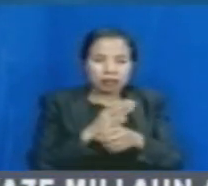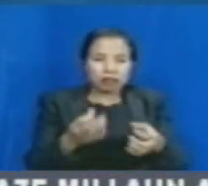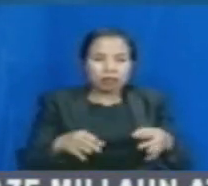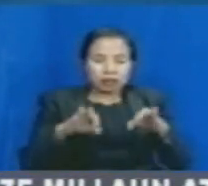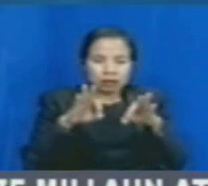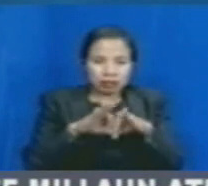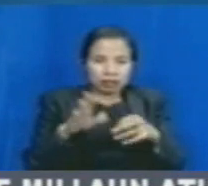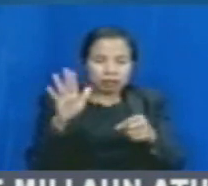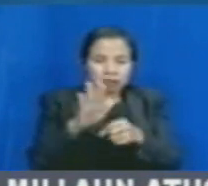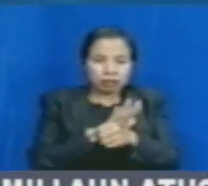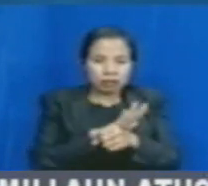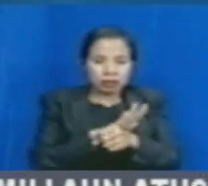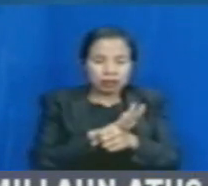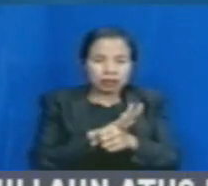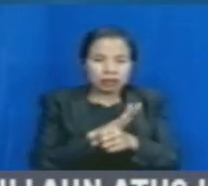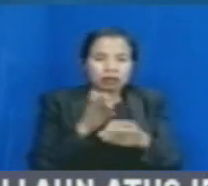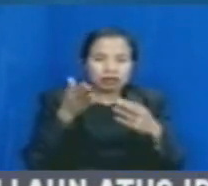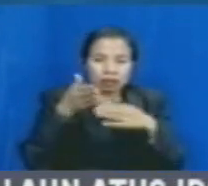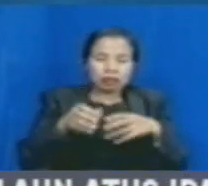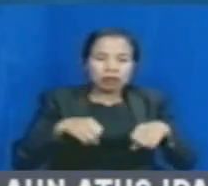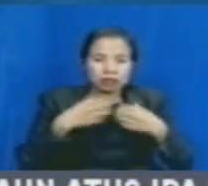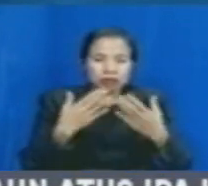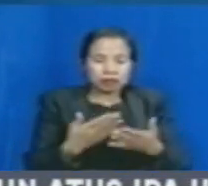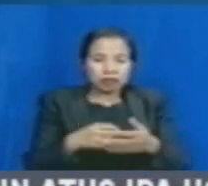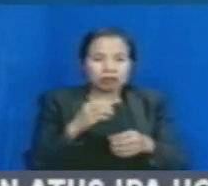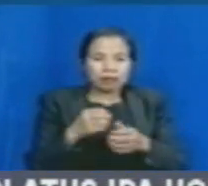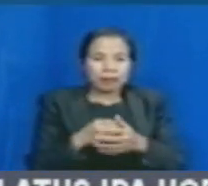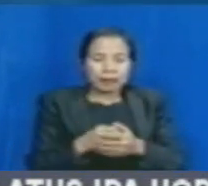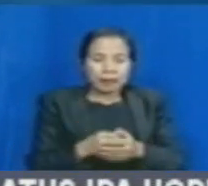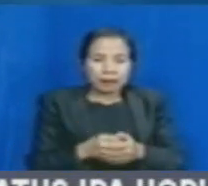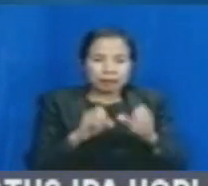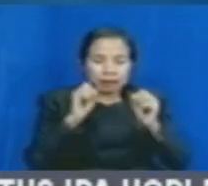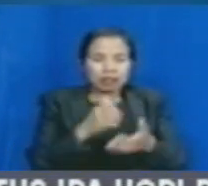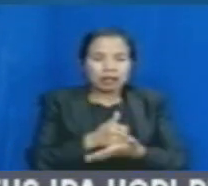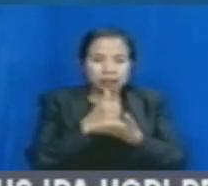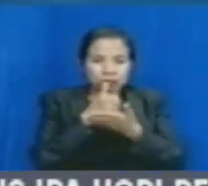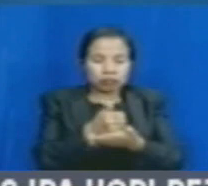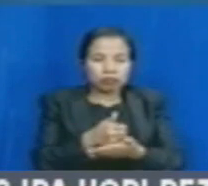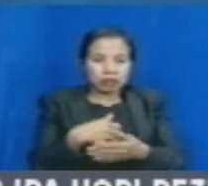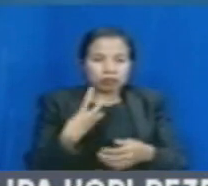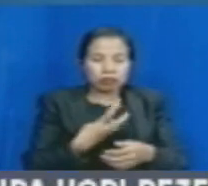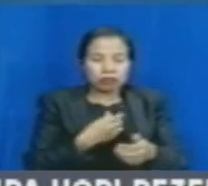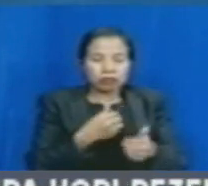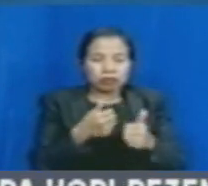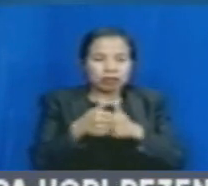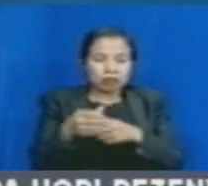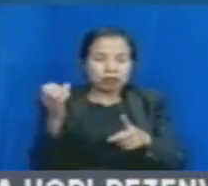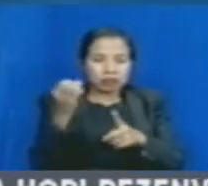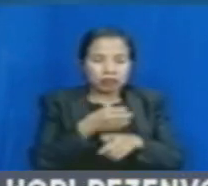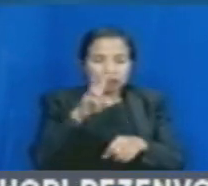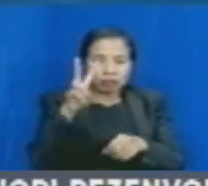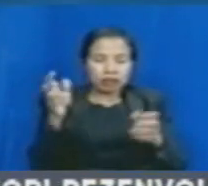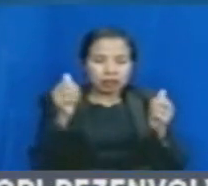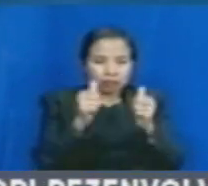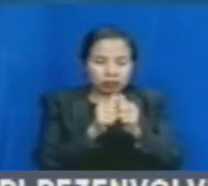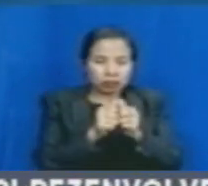vera completa também a Organização Mundial de Comércio. Hoje de né ajuda e te bara cumpre e te ne objetivo rua ne dalida. E há não ida